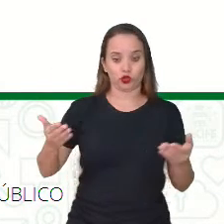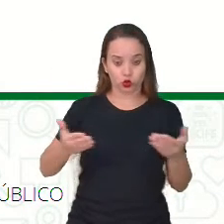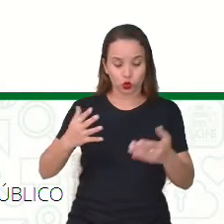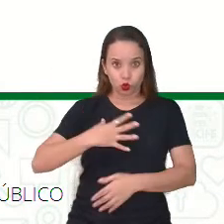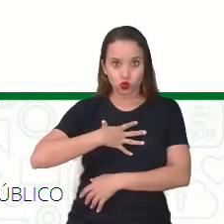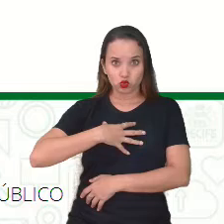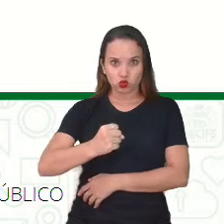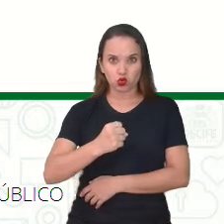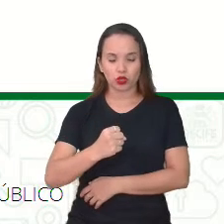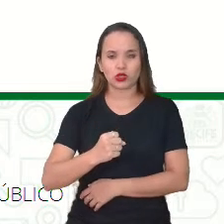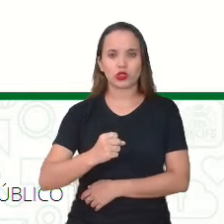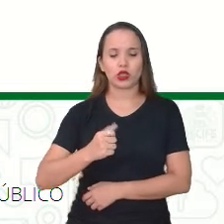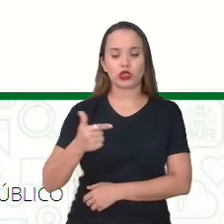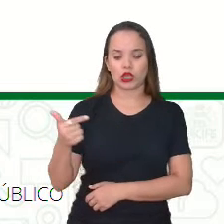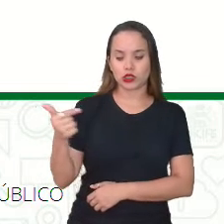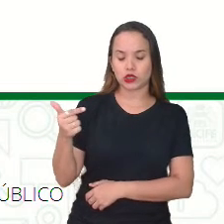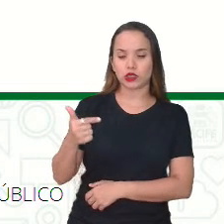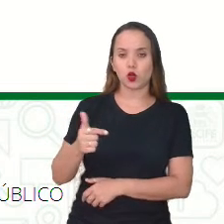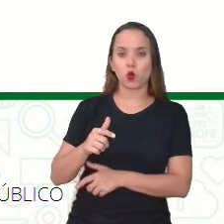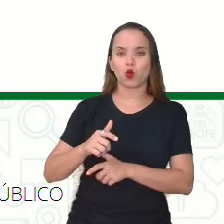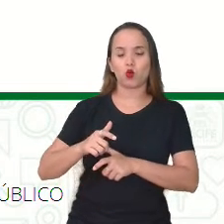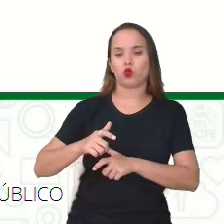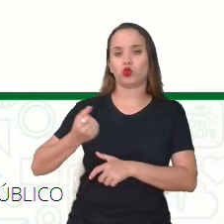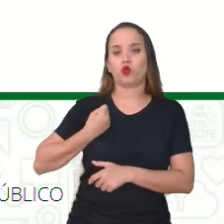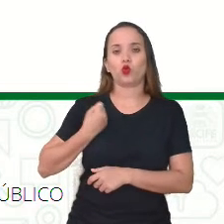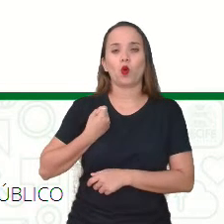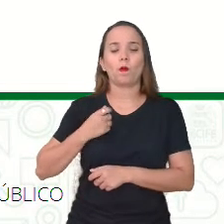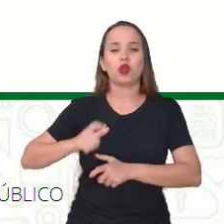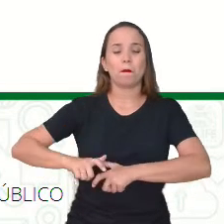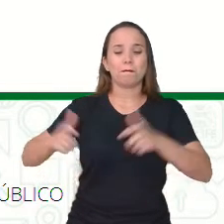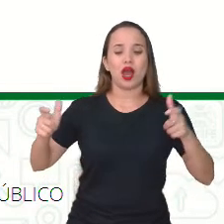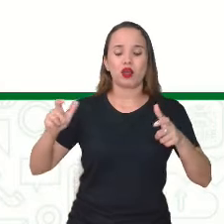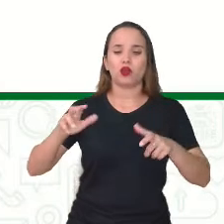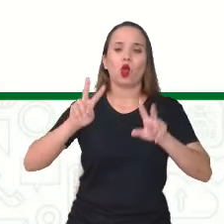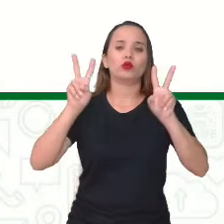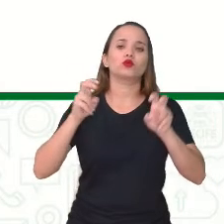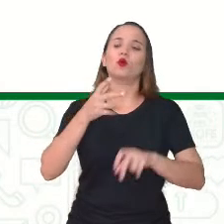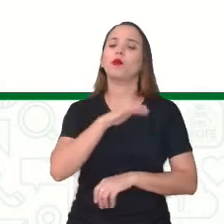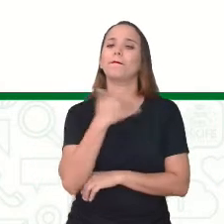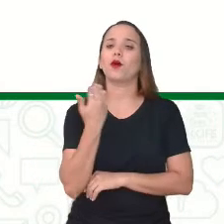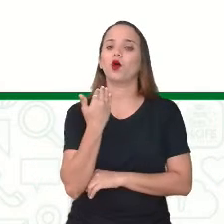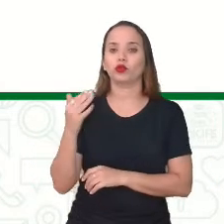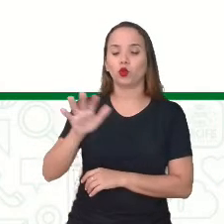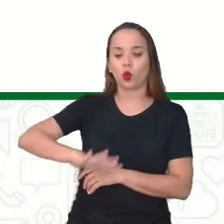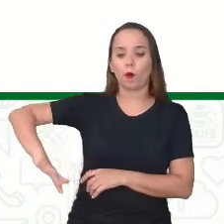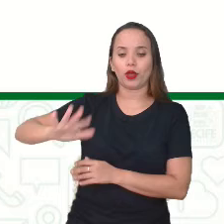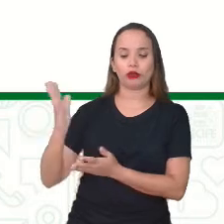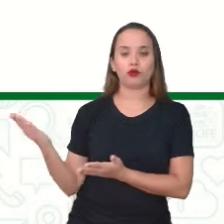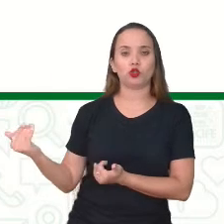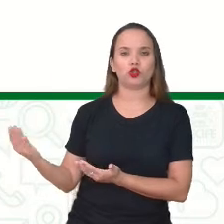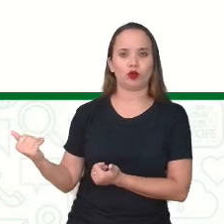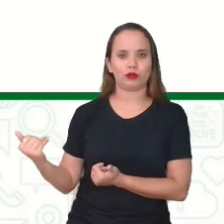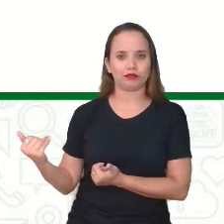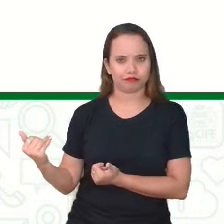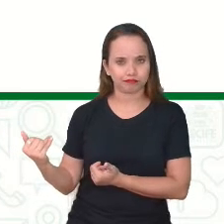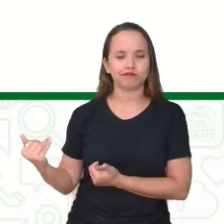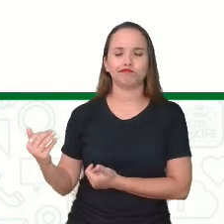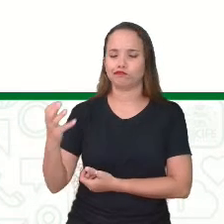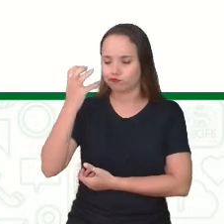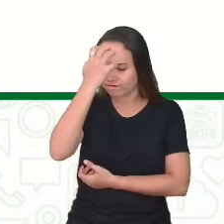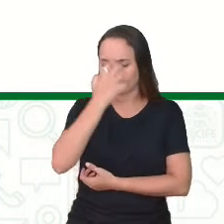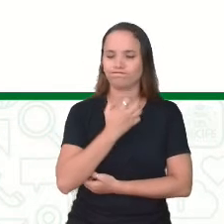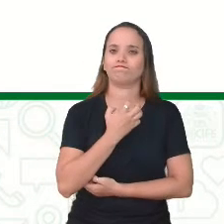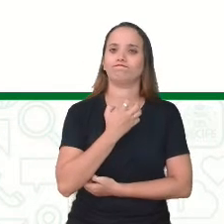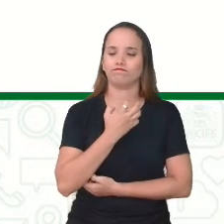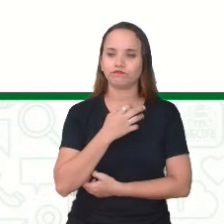Brasil é a segunda maior causa de morte entre os jovens. Vejam que coisa séria. Então, já que a